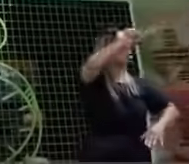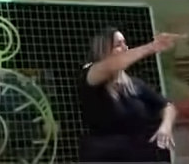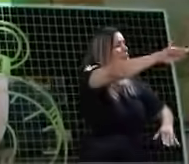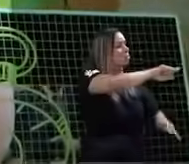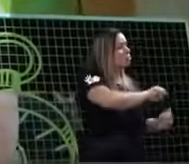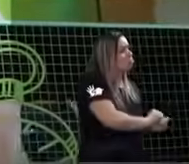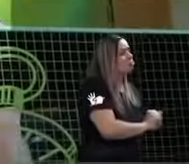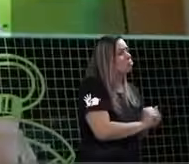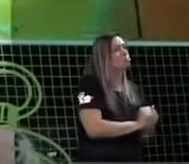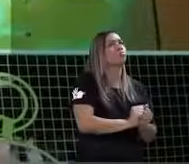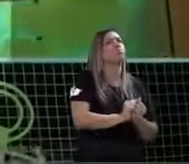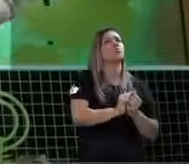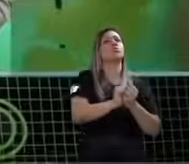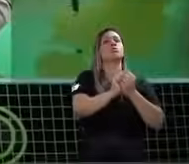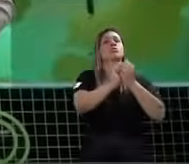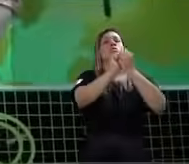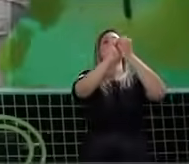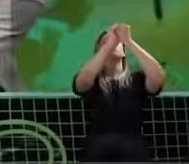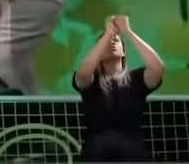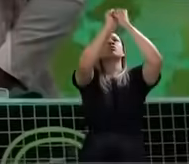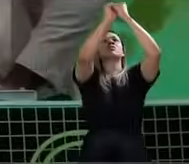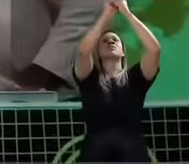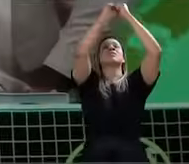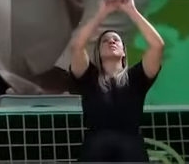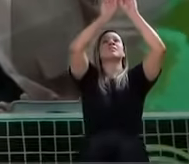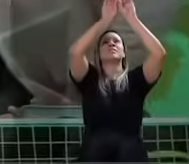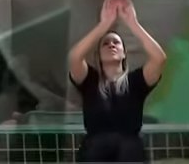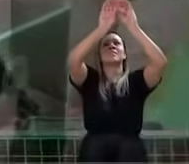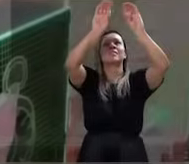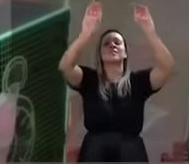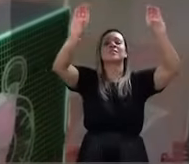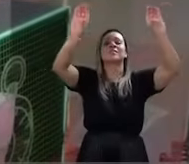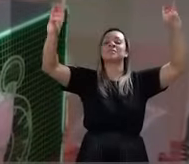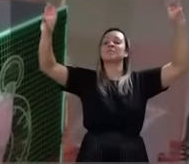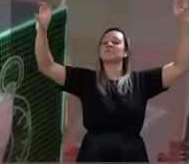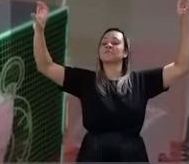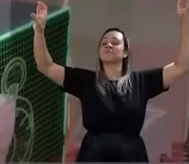E consigo então me